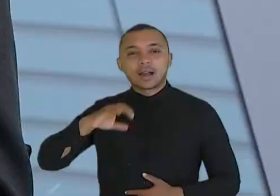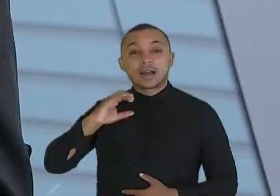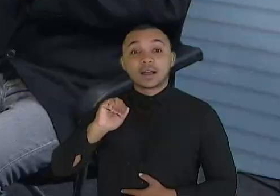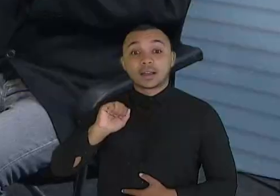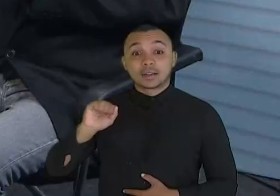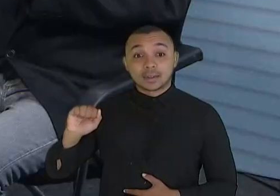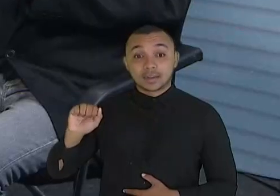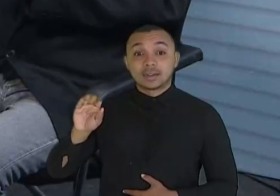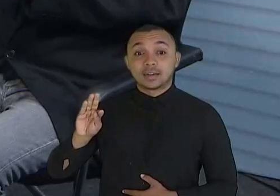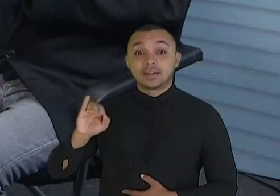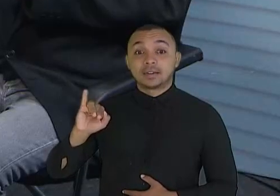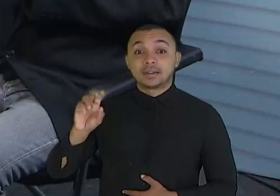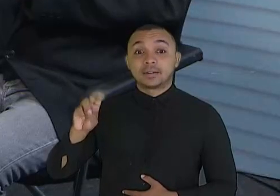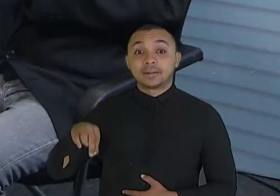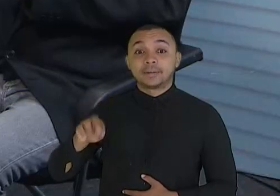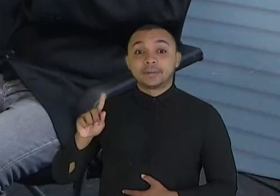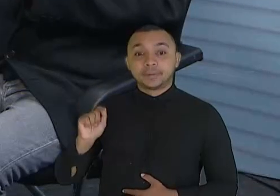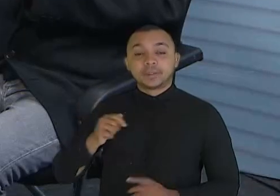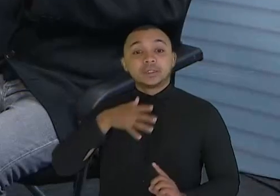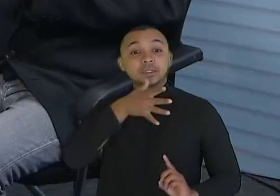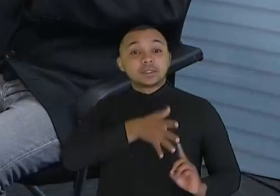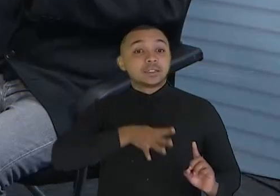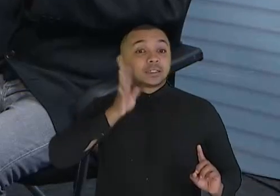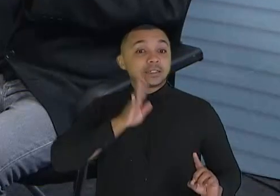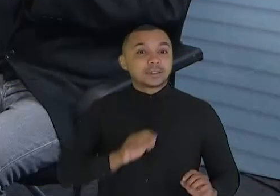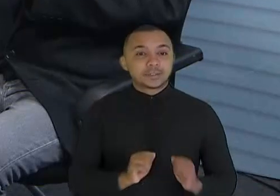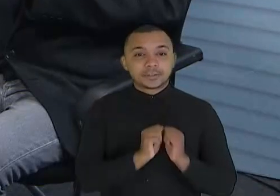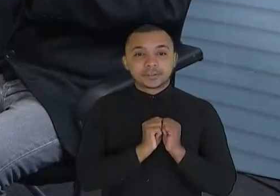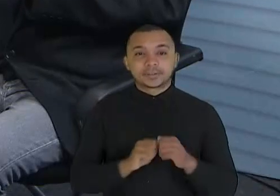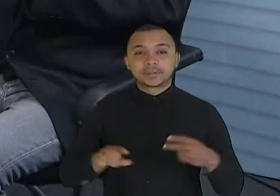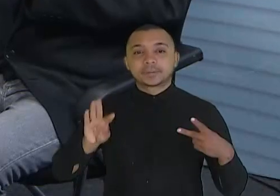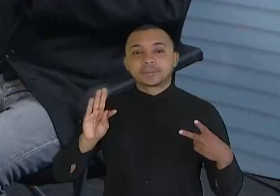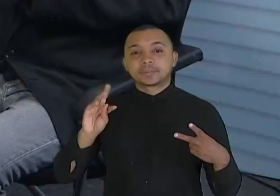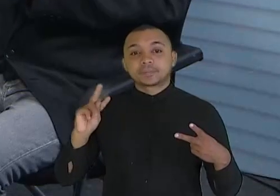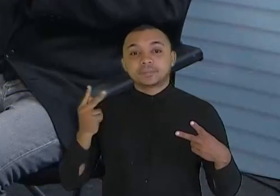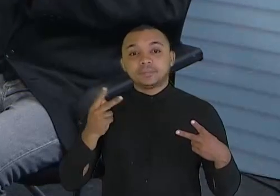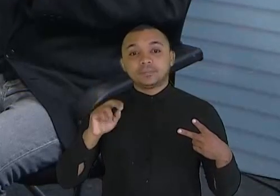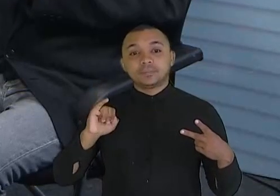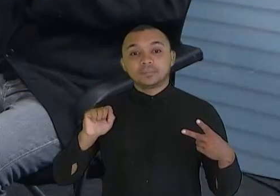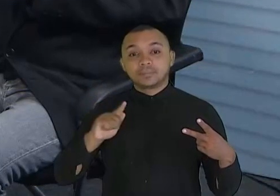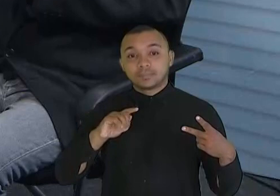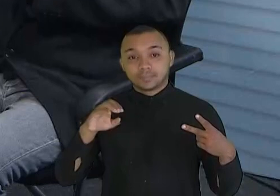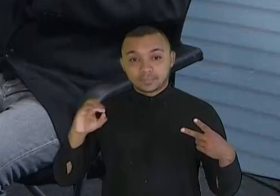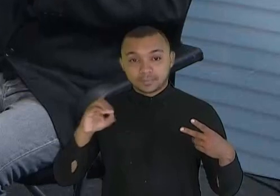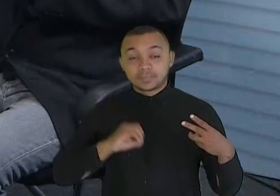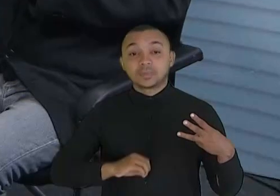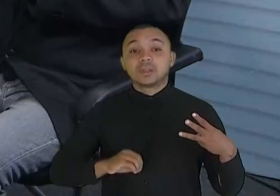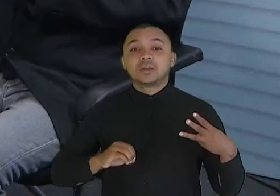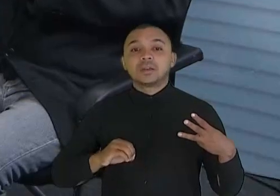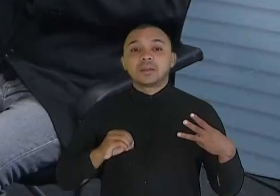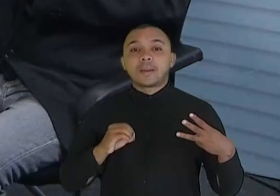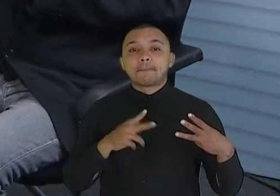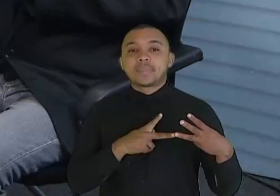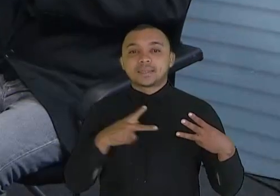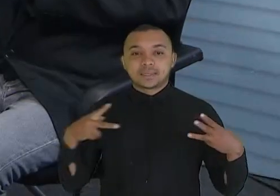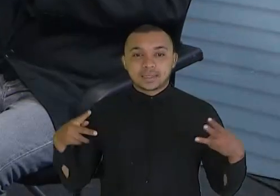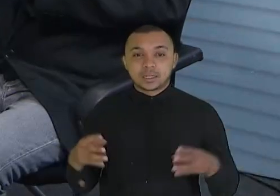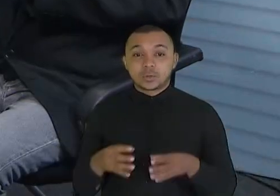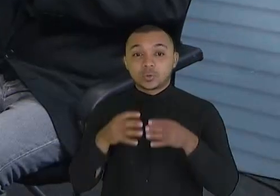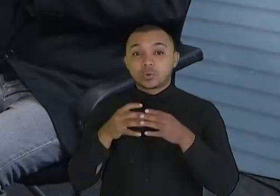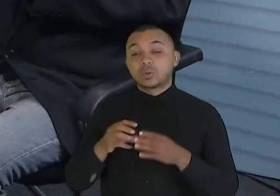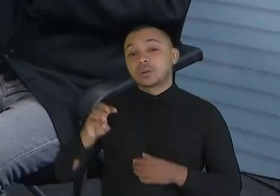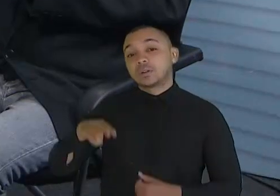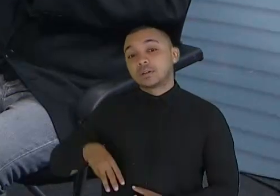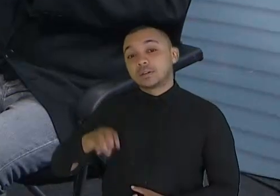isso aí é uma palestra bem interessante, vai ser com o Tiago Santana, né? Ele vai vir lá do Cariri, do presidente do Instituto Mirante. Mirante, né? Isso. E também vai